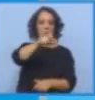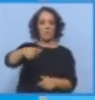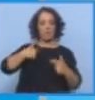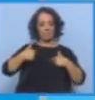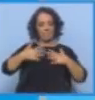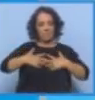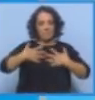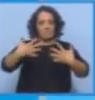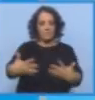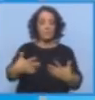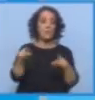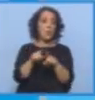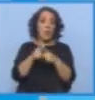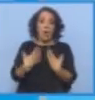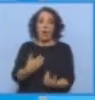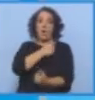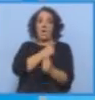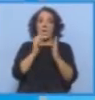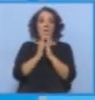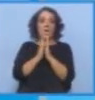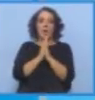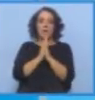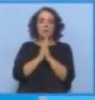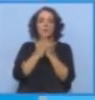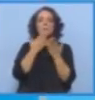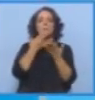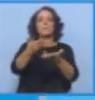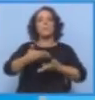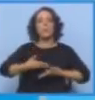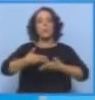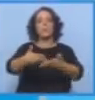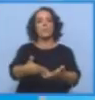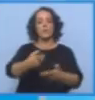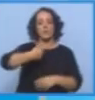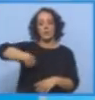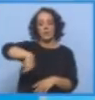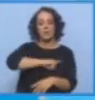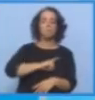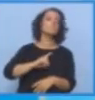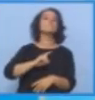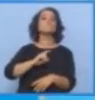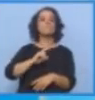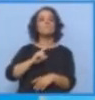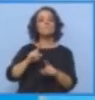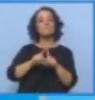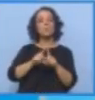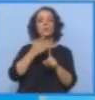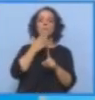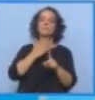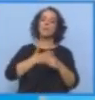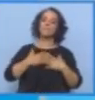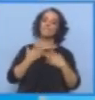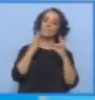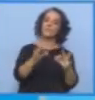convidando-nos, como Igreja hoje, a servir a humanidade, a morrer todos os dias para nós, para servir o homem, nosso